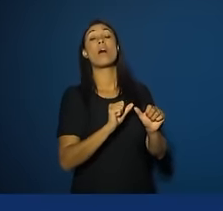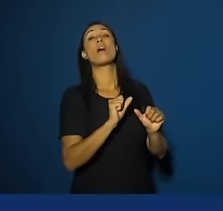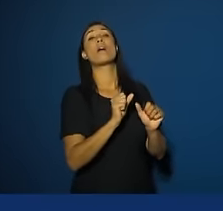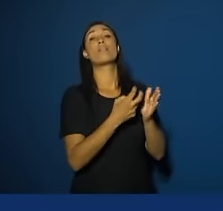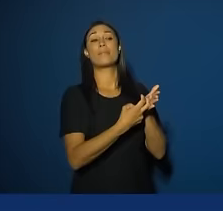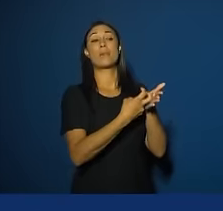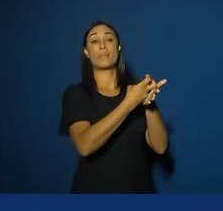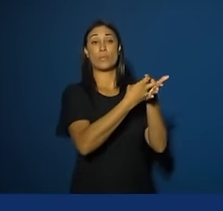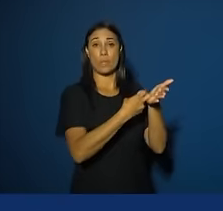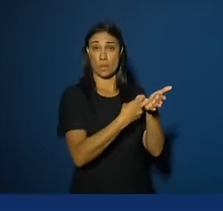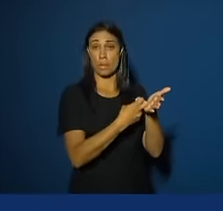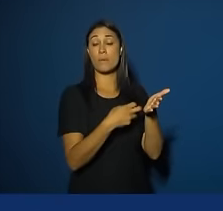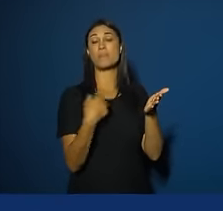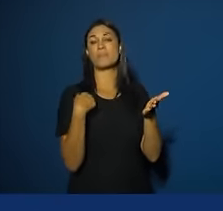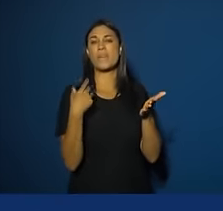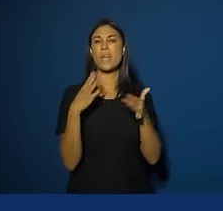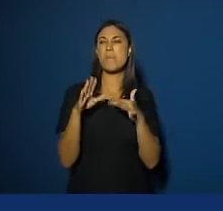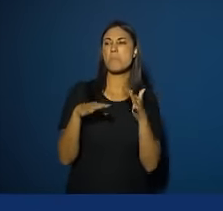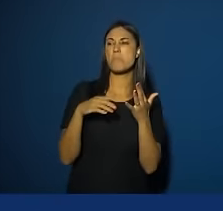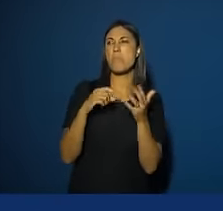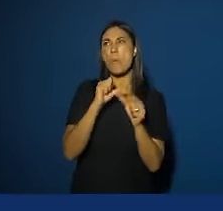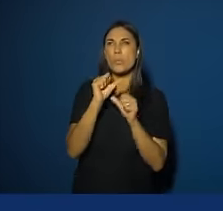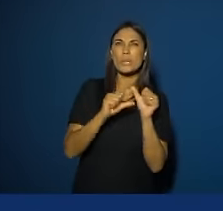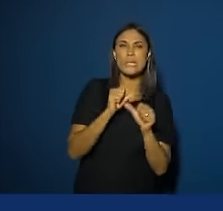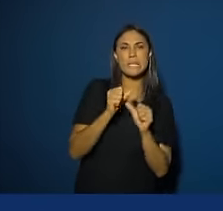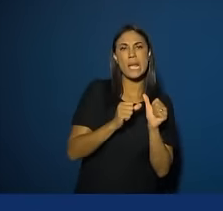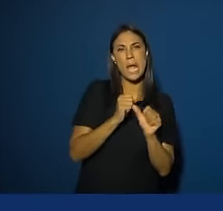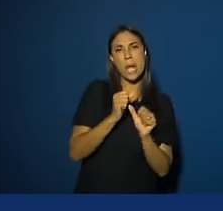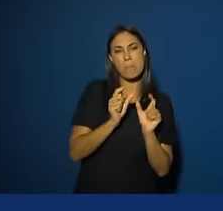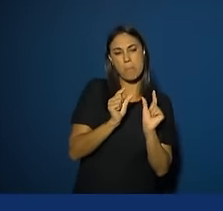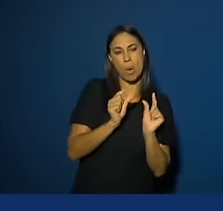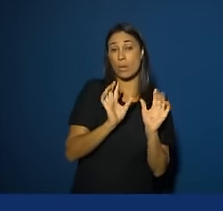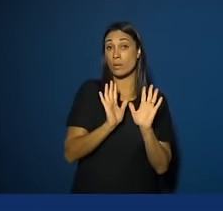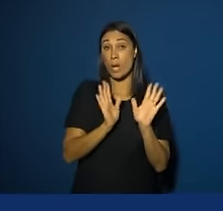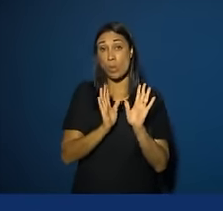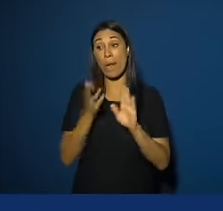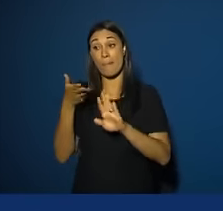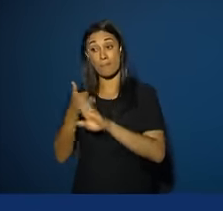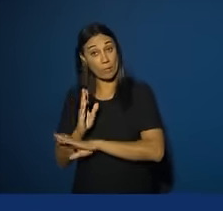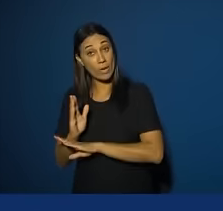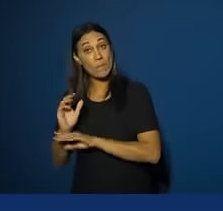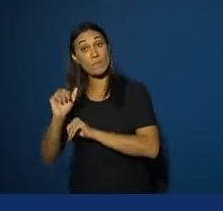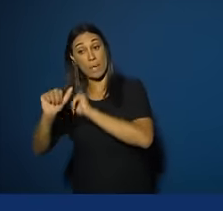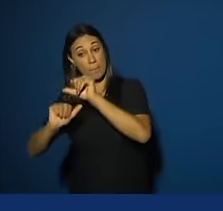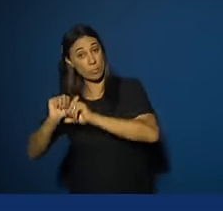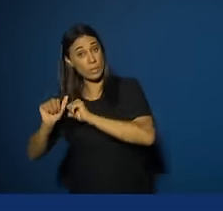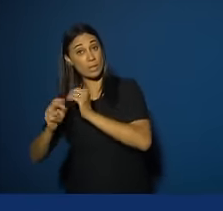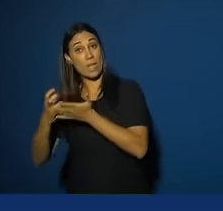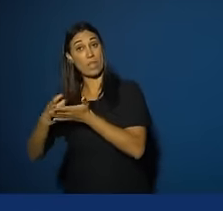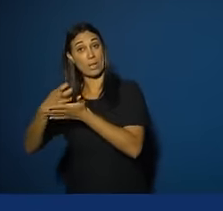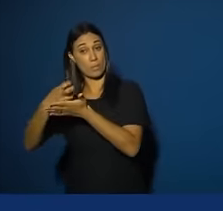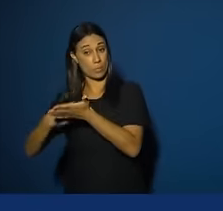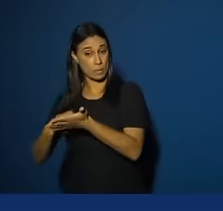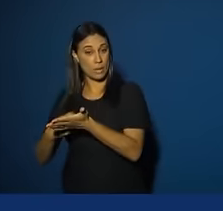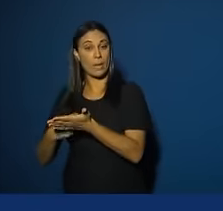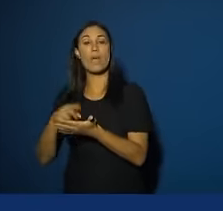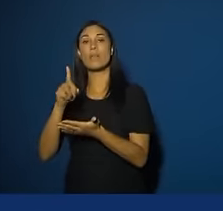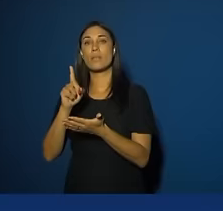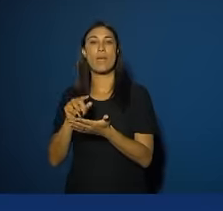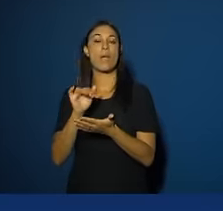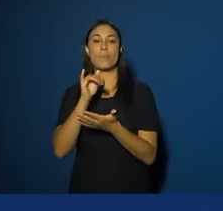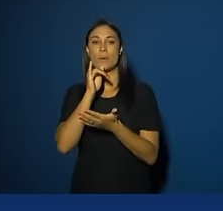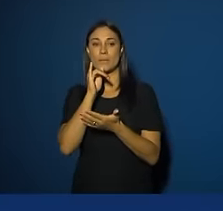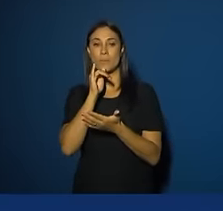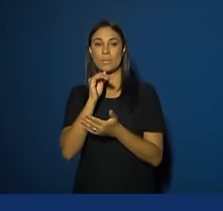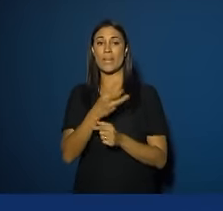importante do que uma medidinha A ou B aprovamos reforma tributária e e que é uma é de todas